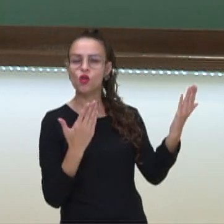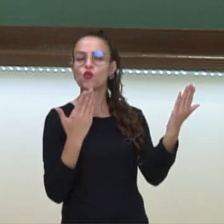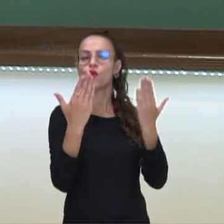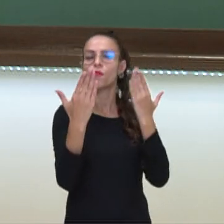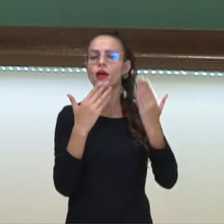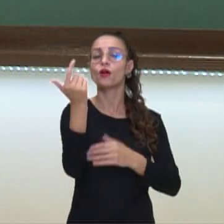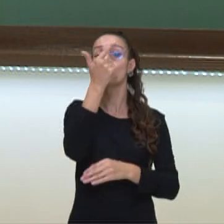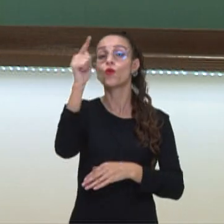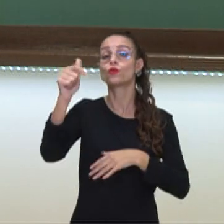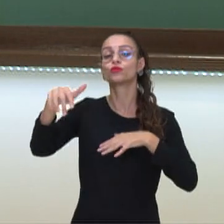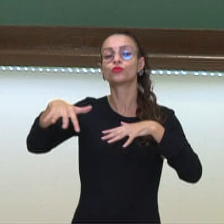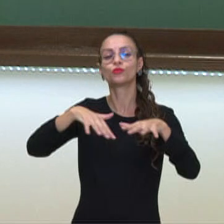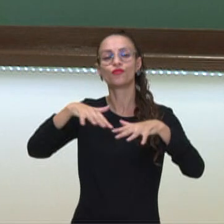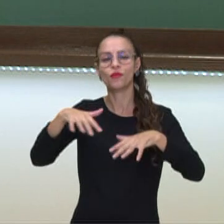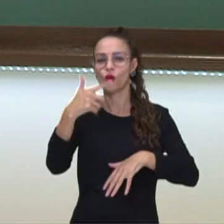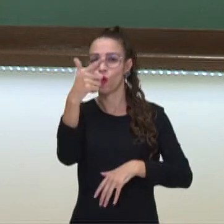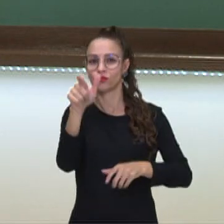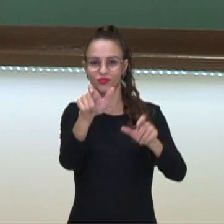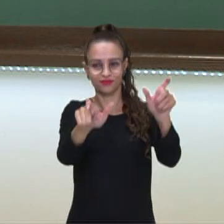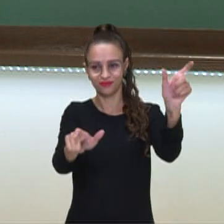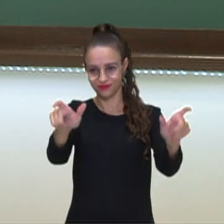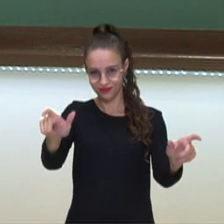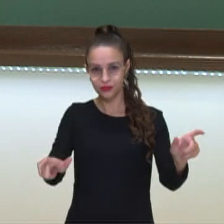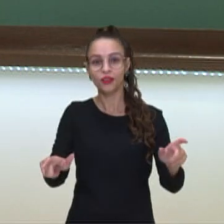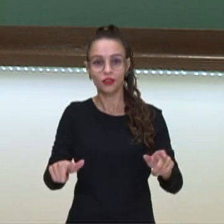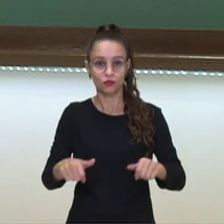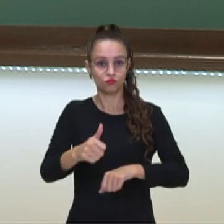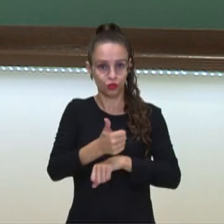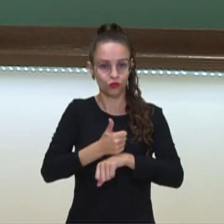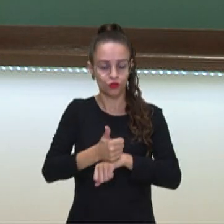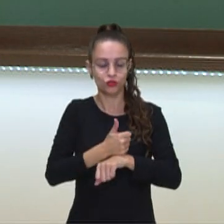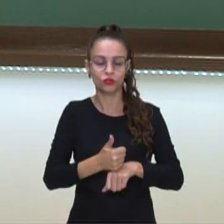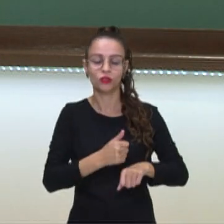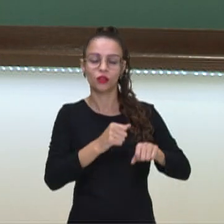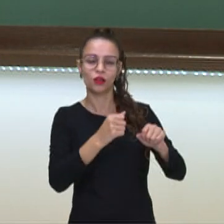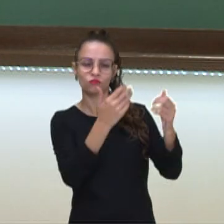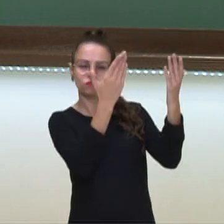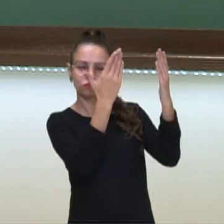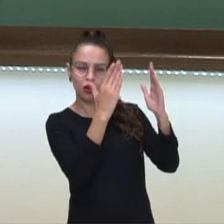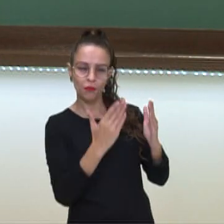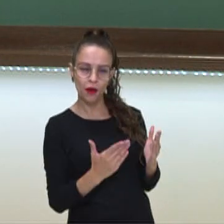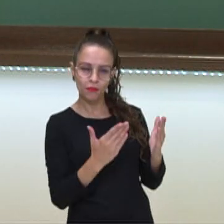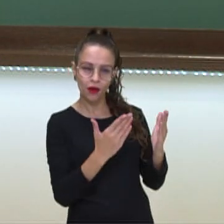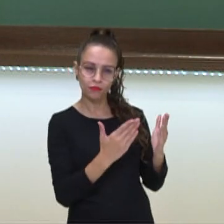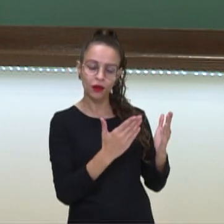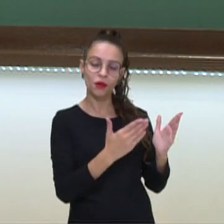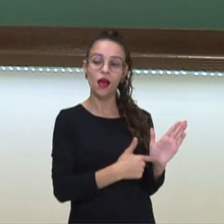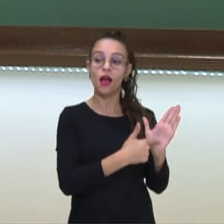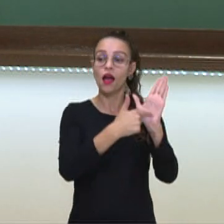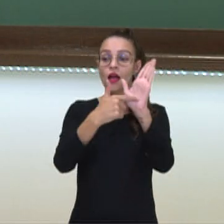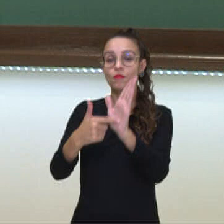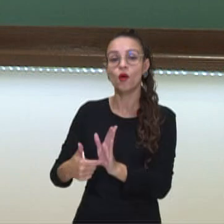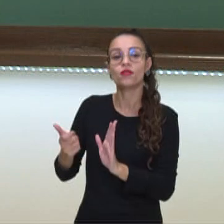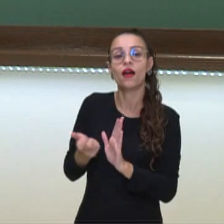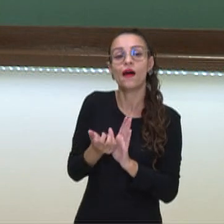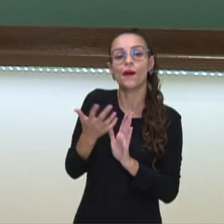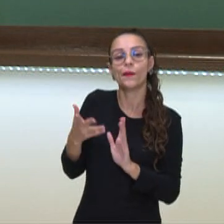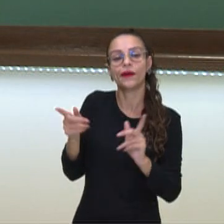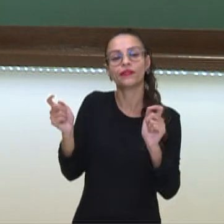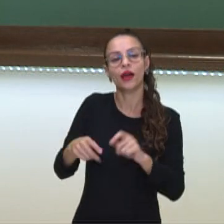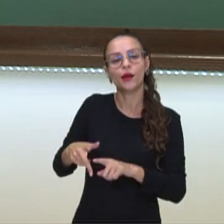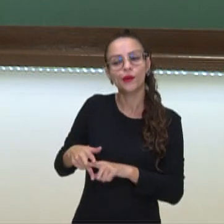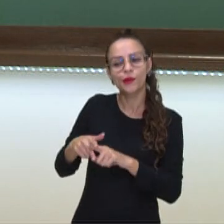outros movimentos de outros atletas, e daí são lançadas possíveis correções desse